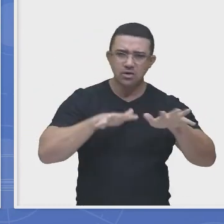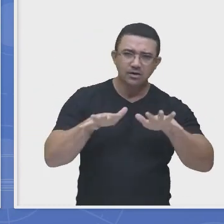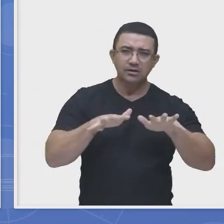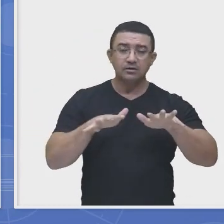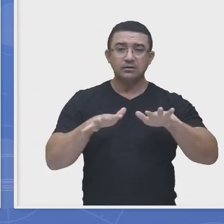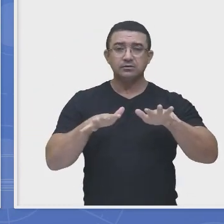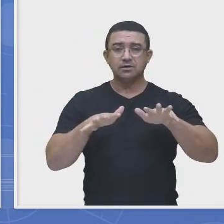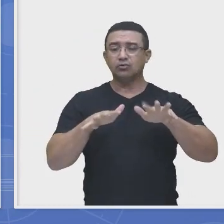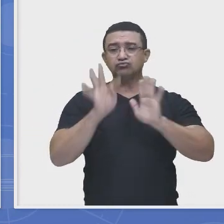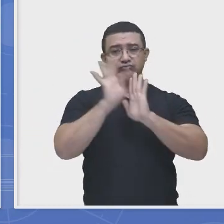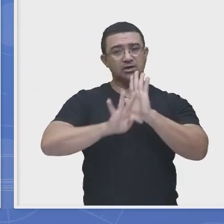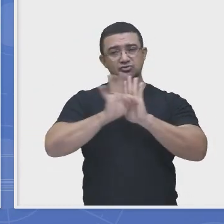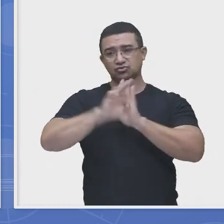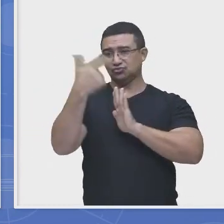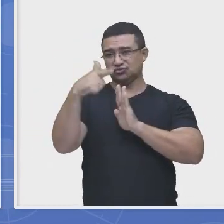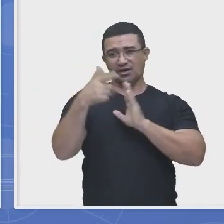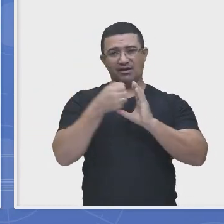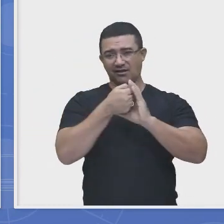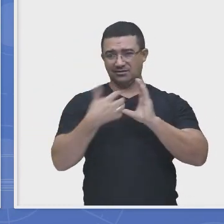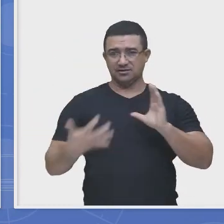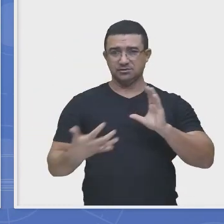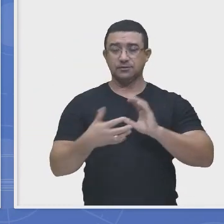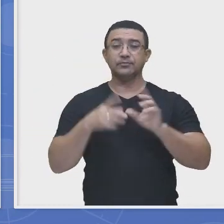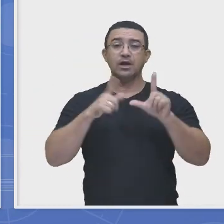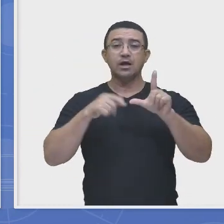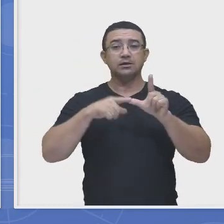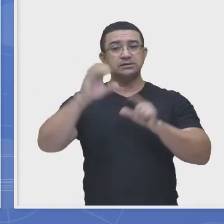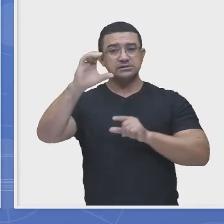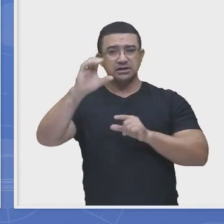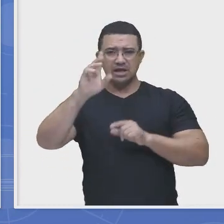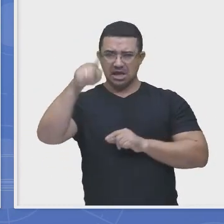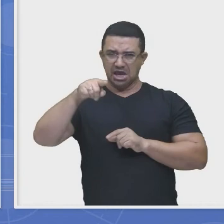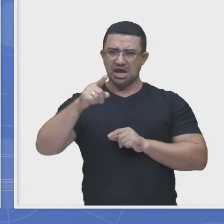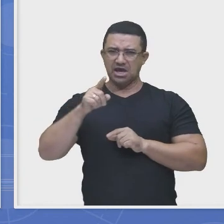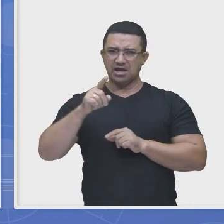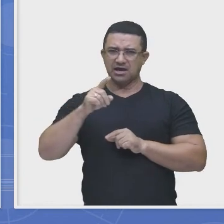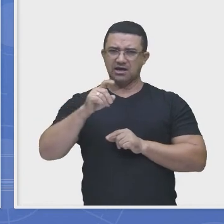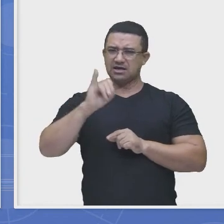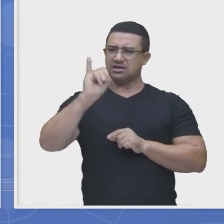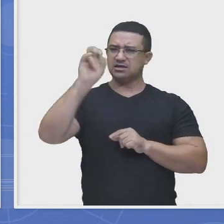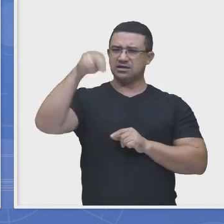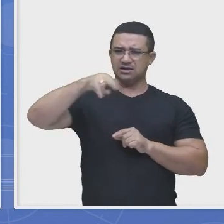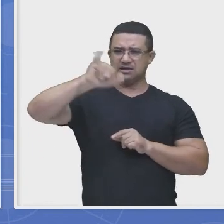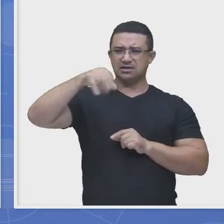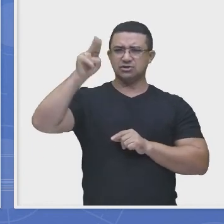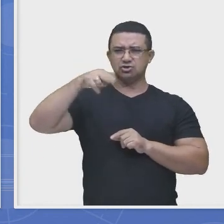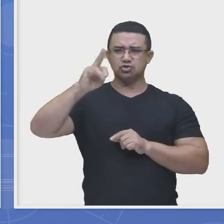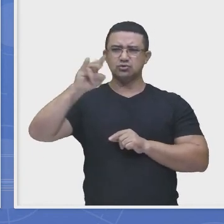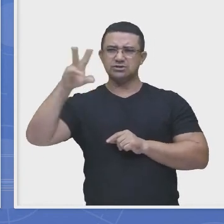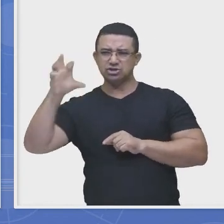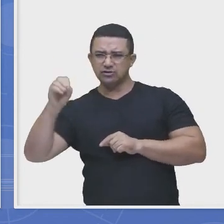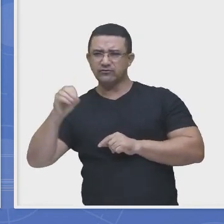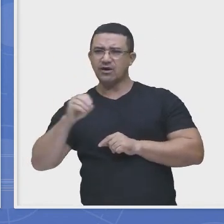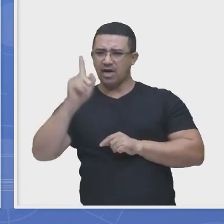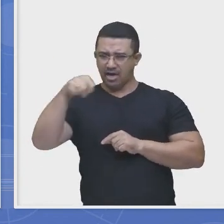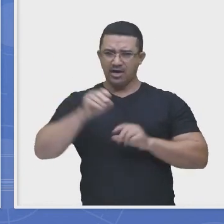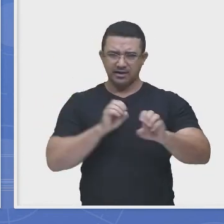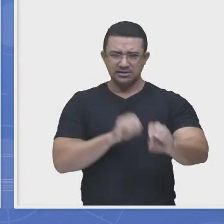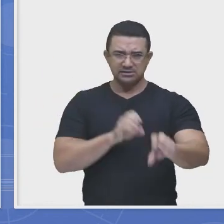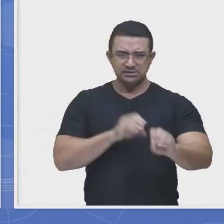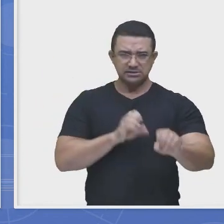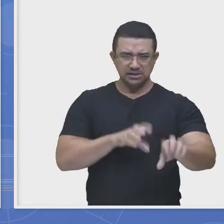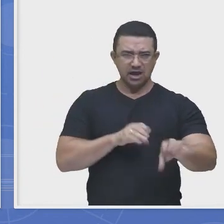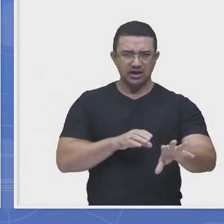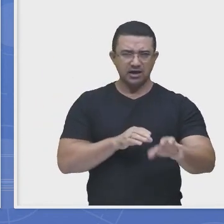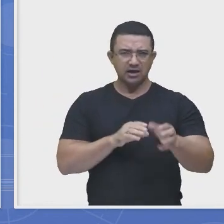que o nosso texto não tem essa característica. Letra C, injuntivo. O texto injuntivo tem a função de ensinar alguém a fazer